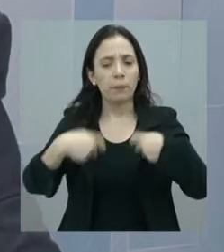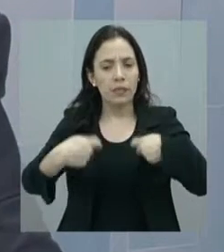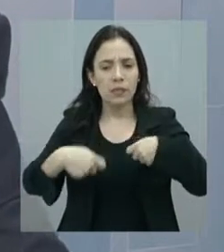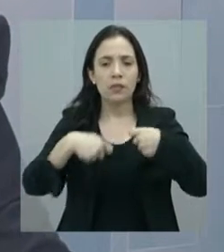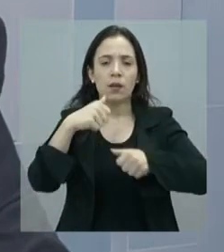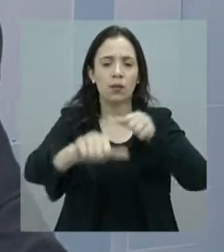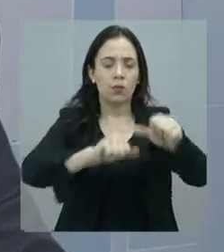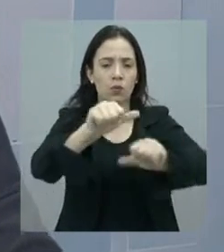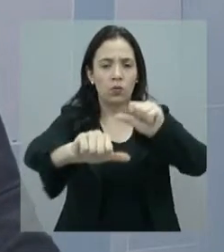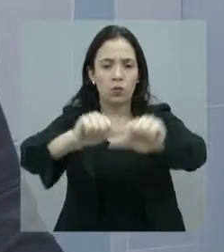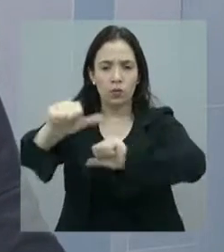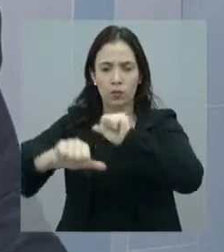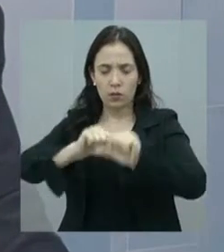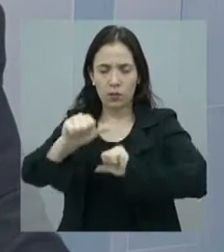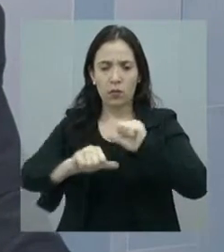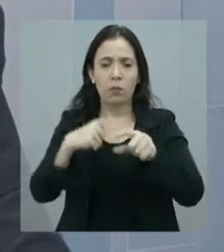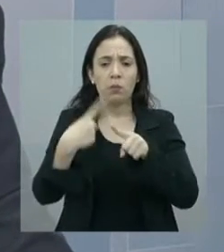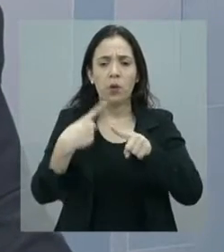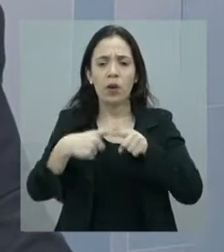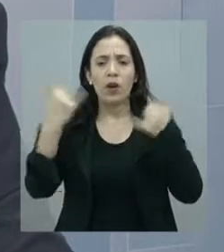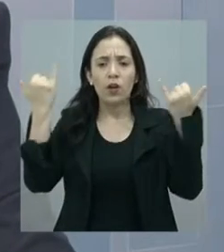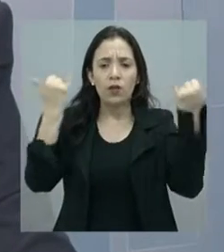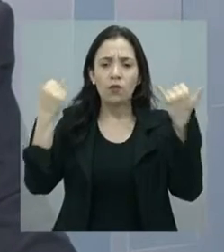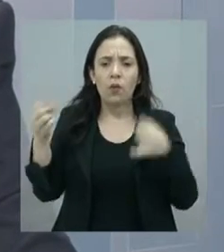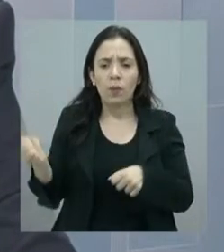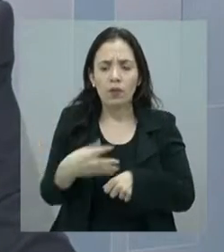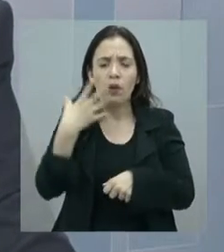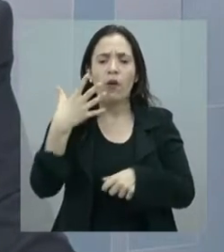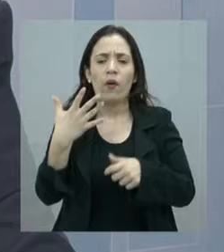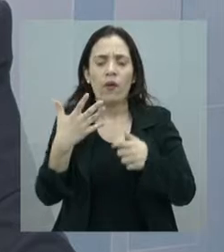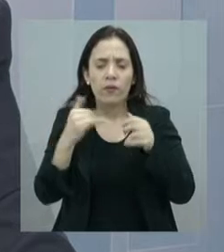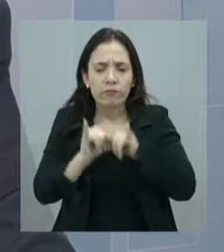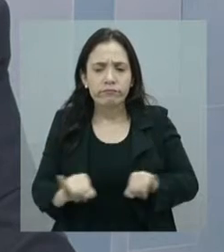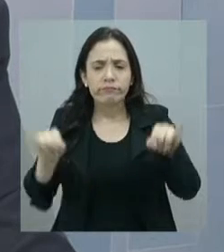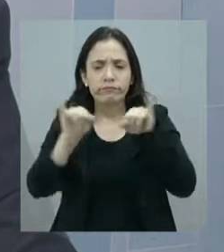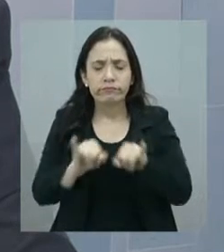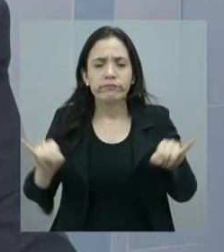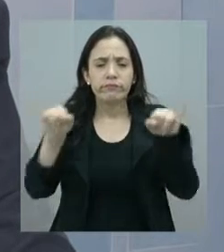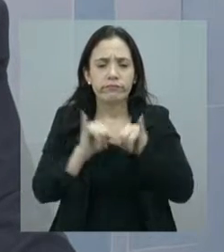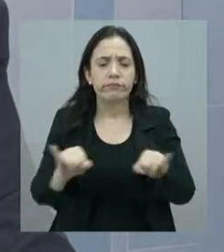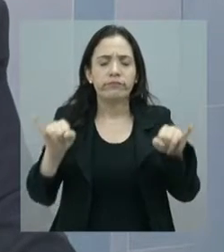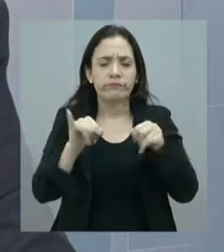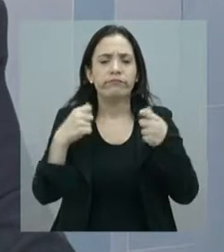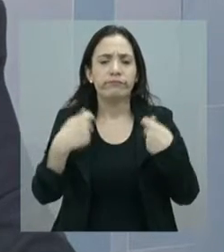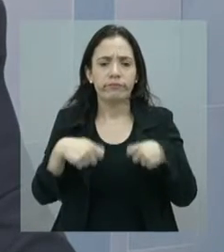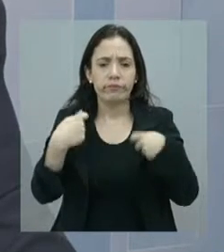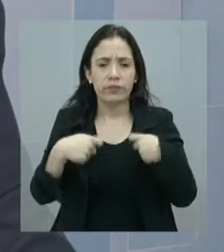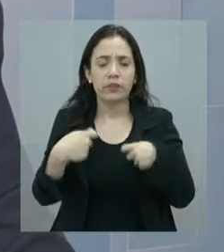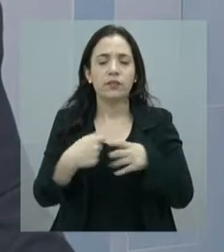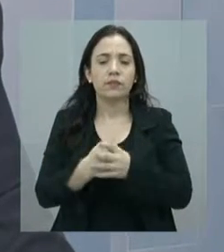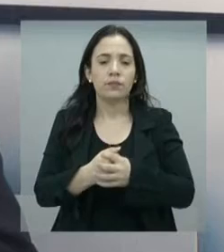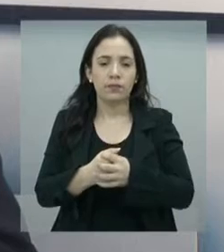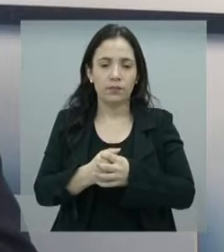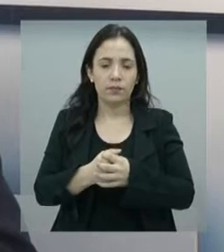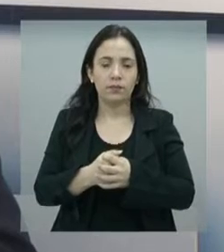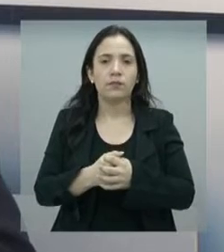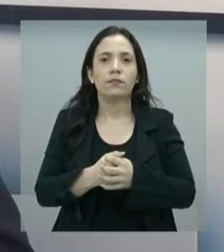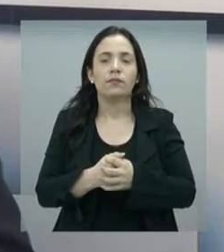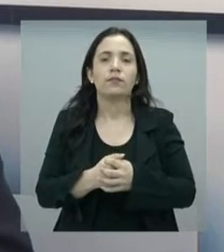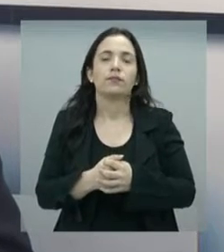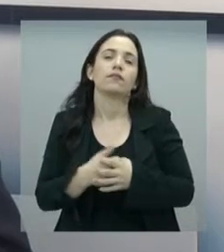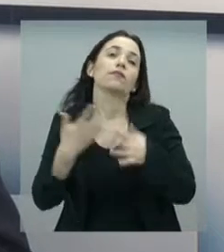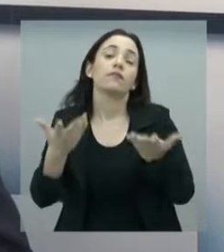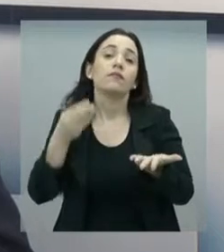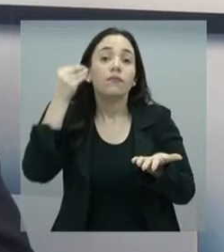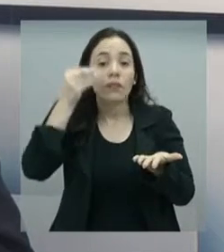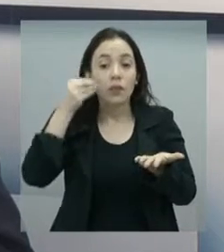de tocar, porque são muitas informações novas. Pois é, eu acho precisa ter pelo menos 2 mandatos. Não, eu acho que a